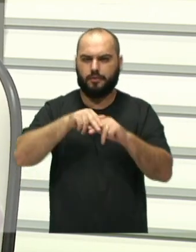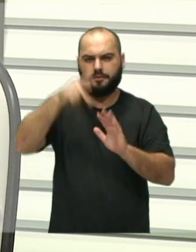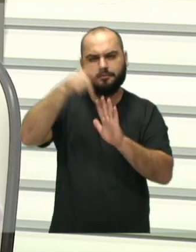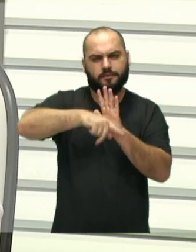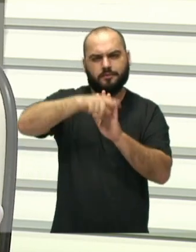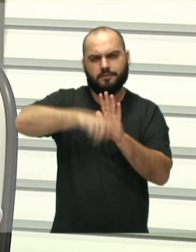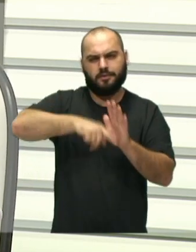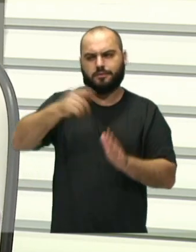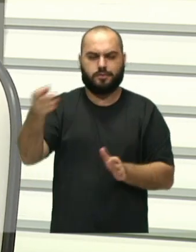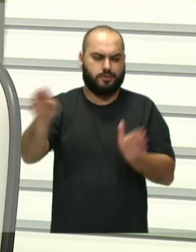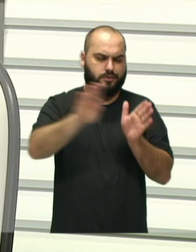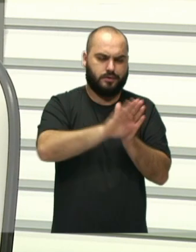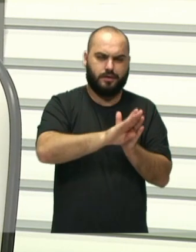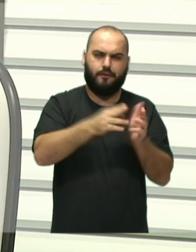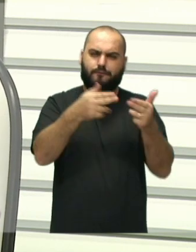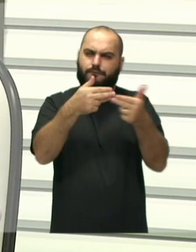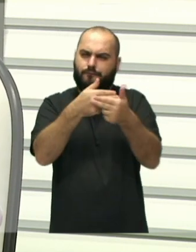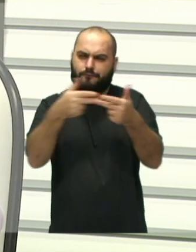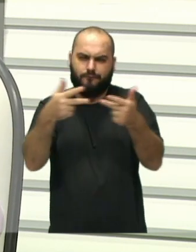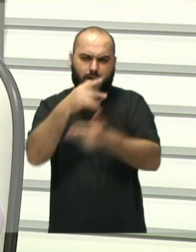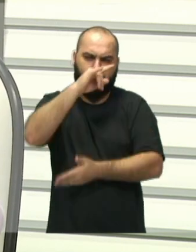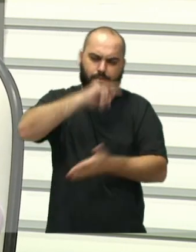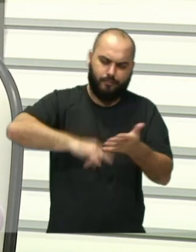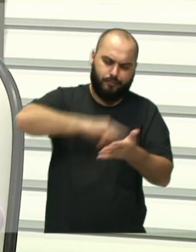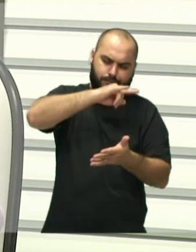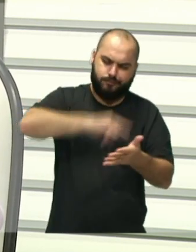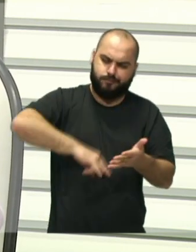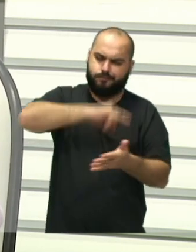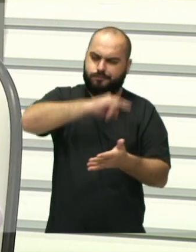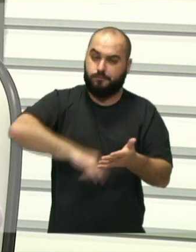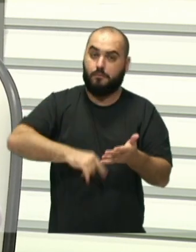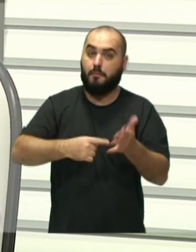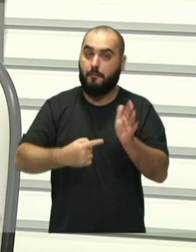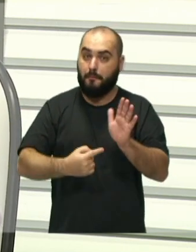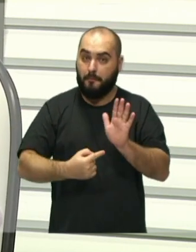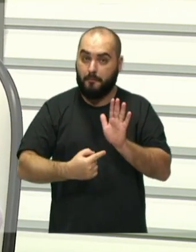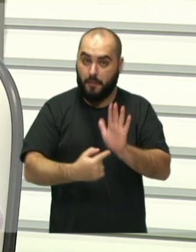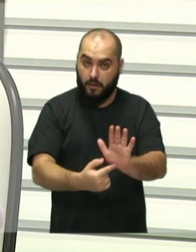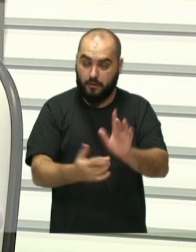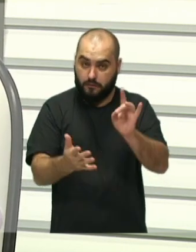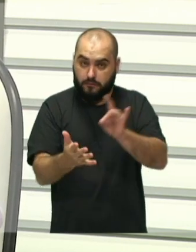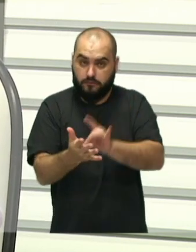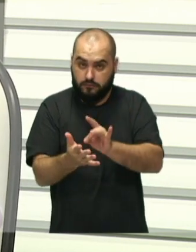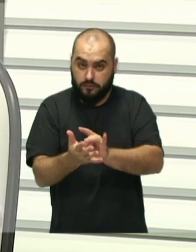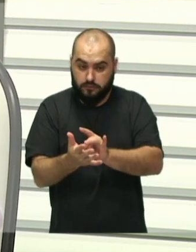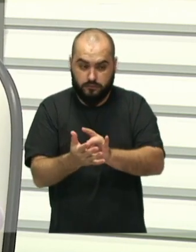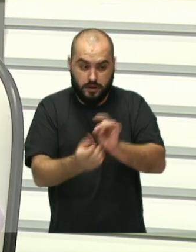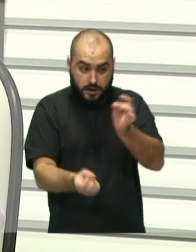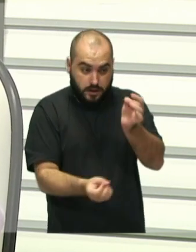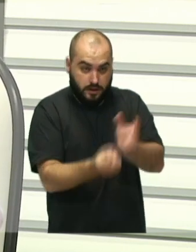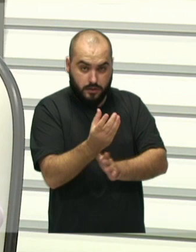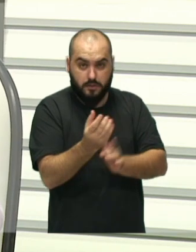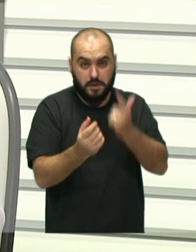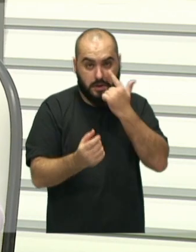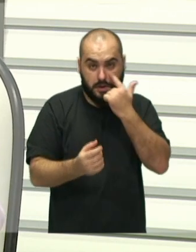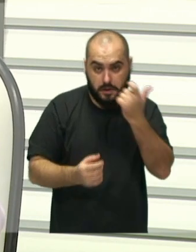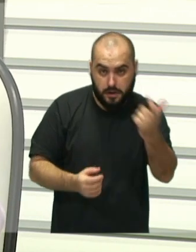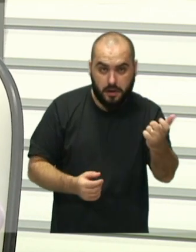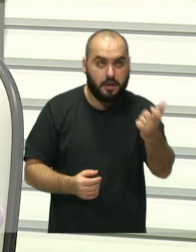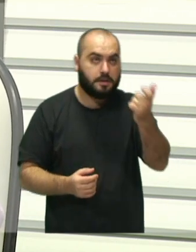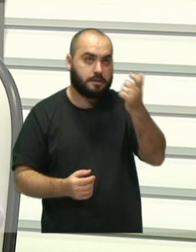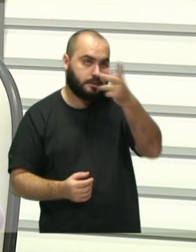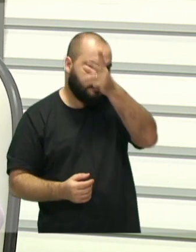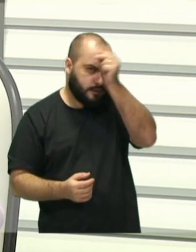série de documentos demonstrando que aquilo que está sendo de alguma forma elaborado como interesse política